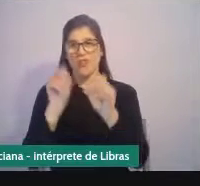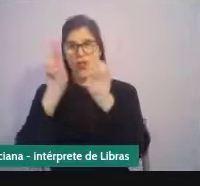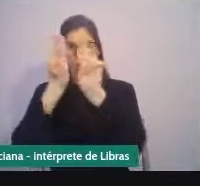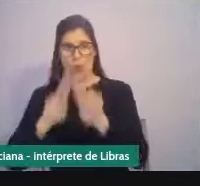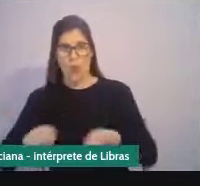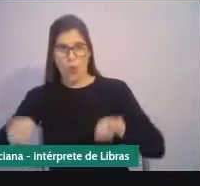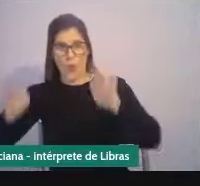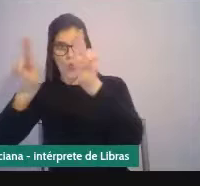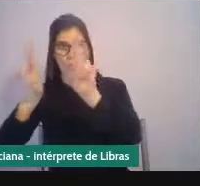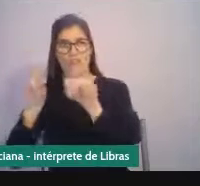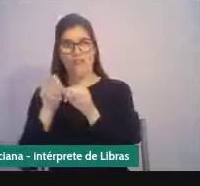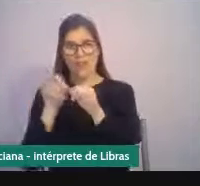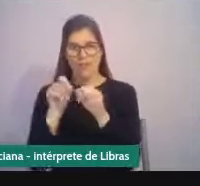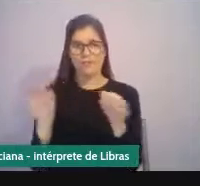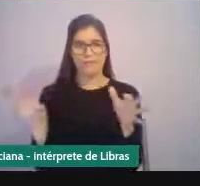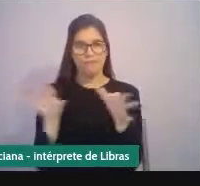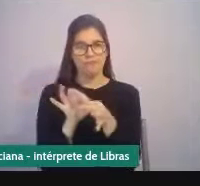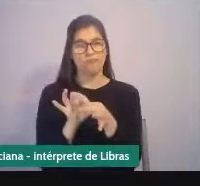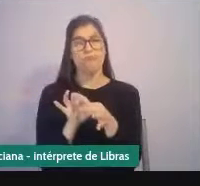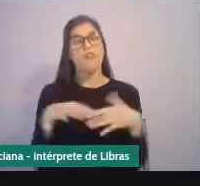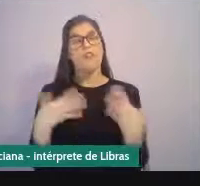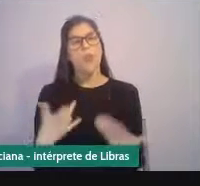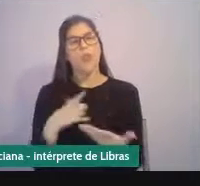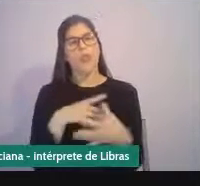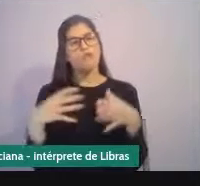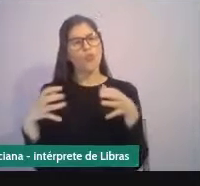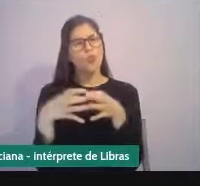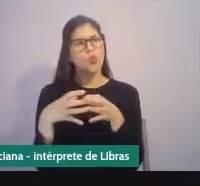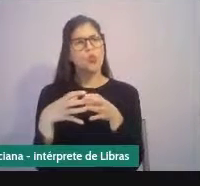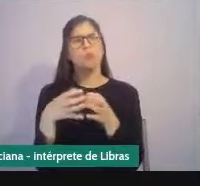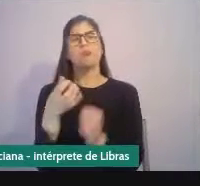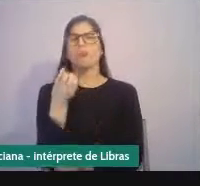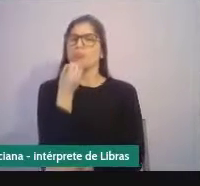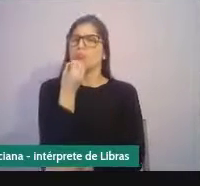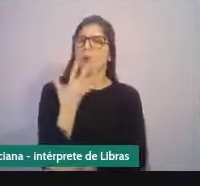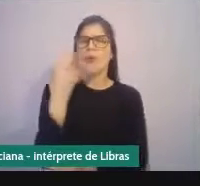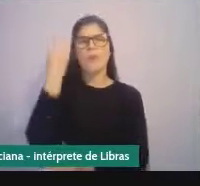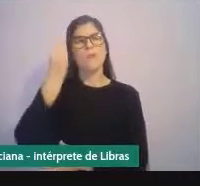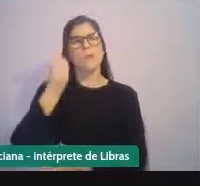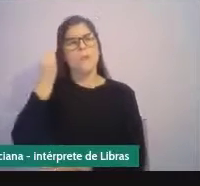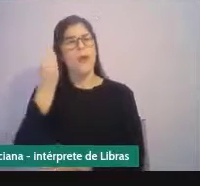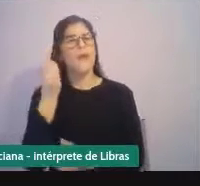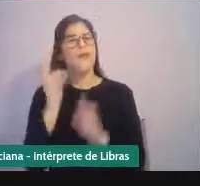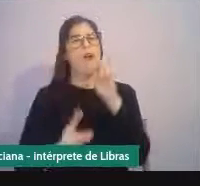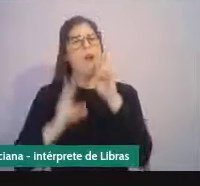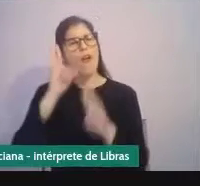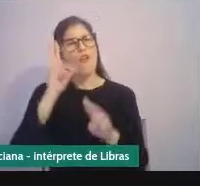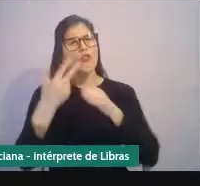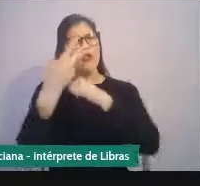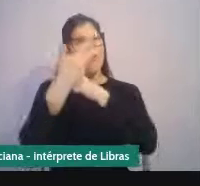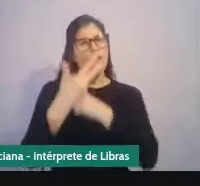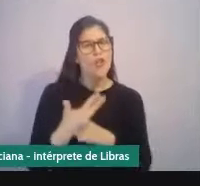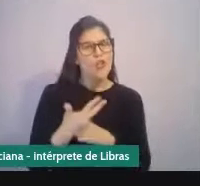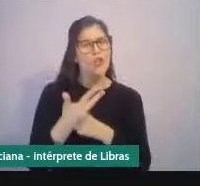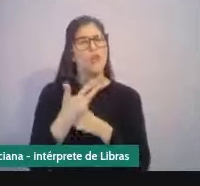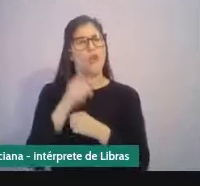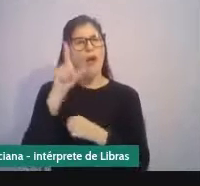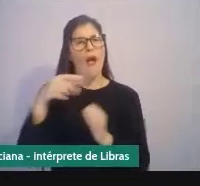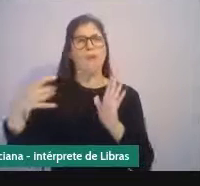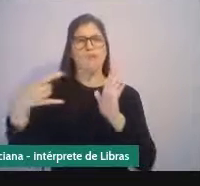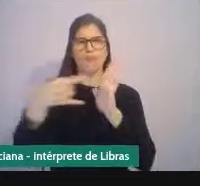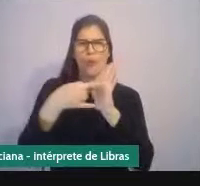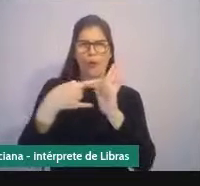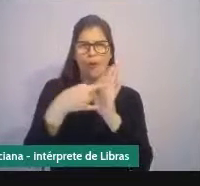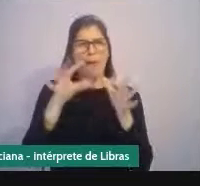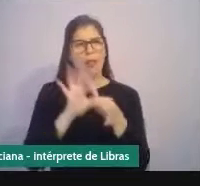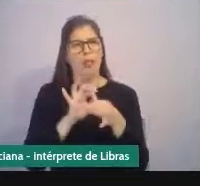professores tiveram boas experiências sobre como editar vídeos utilizando softwares livres, como